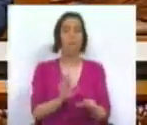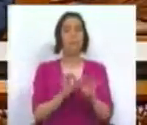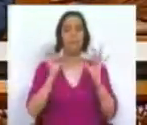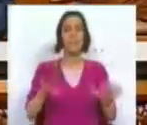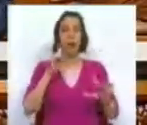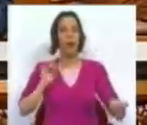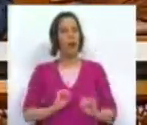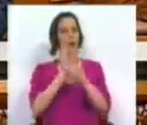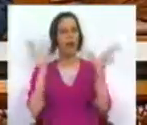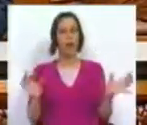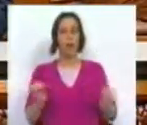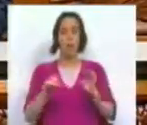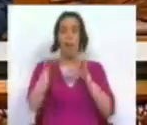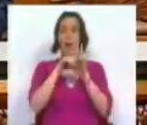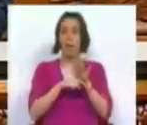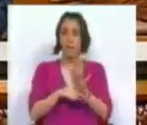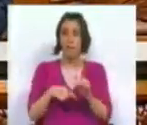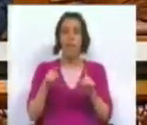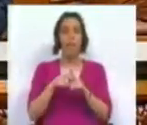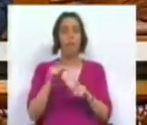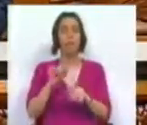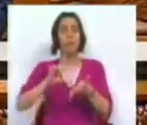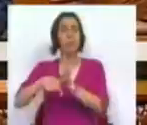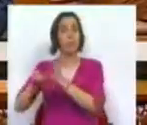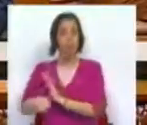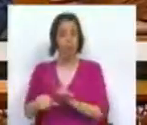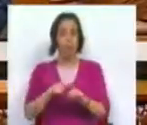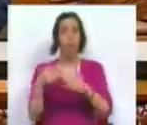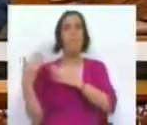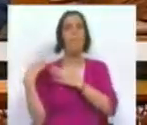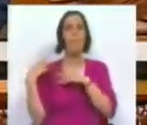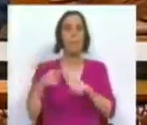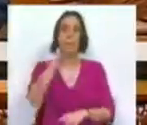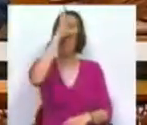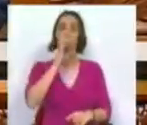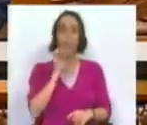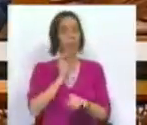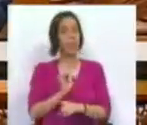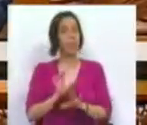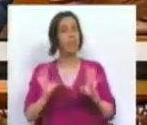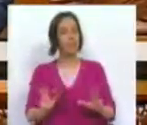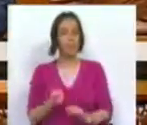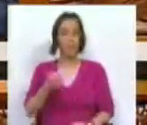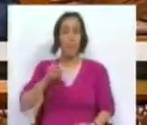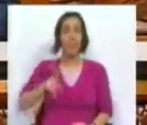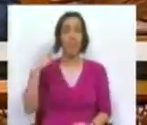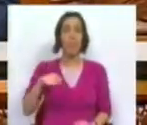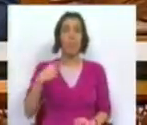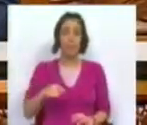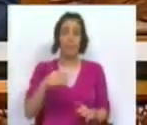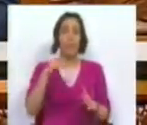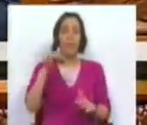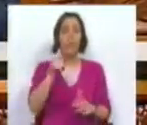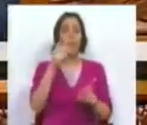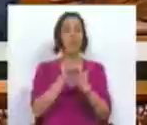modo, ficou claro que a ausência de critério e de balizas para os projetos foi da responsabilidade dos governos de então. O ex-presidente da Parque